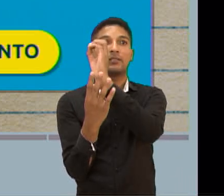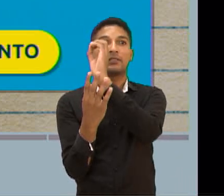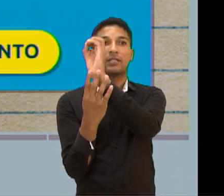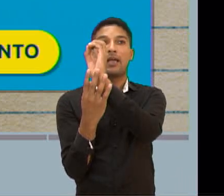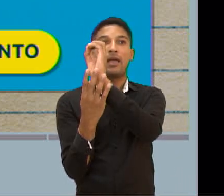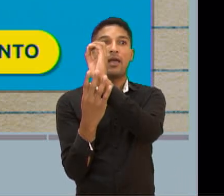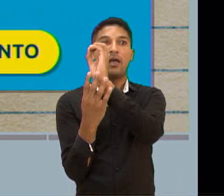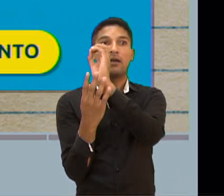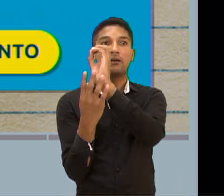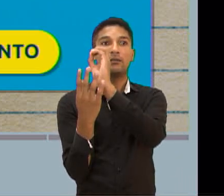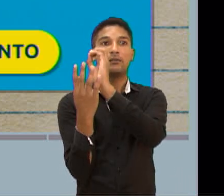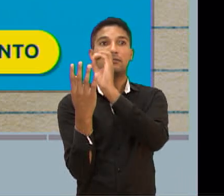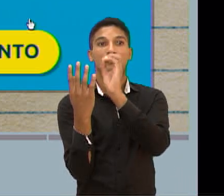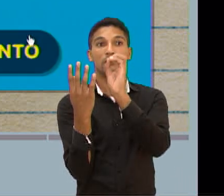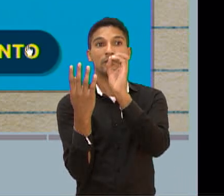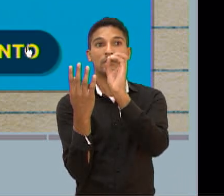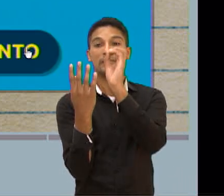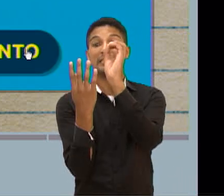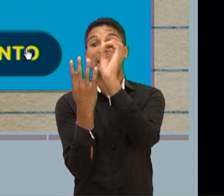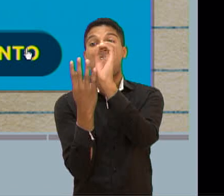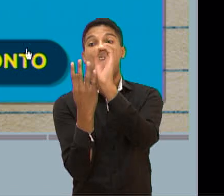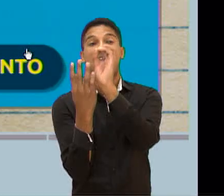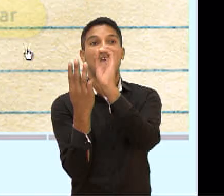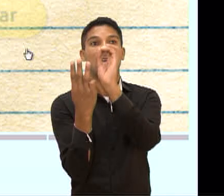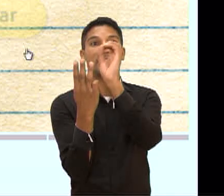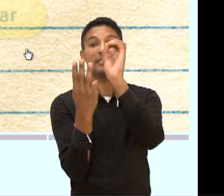0,403 milésimos, né? Vamos verificar?